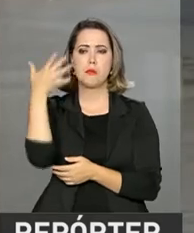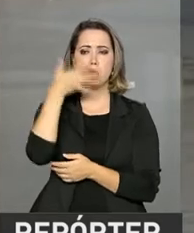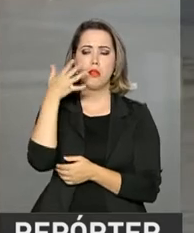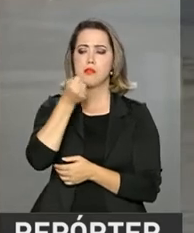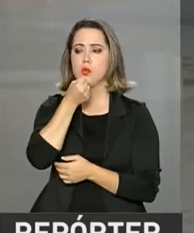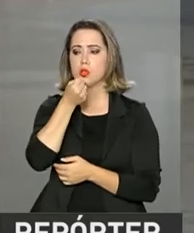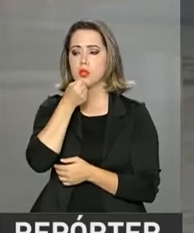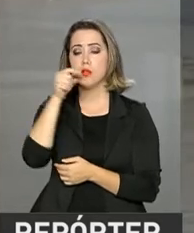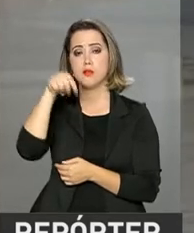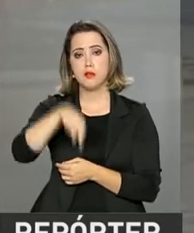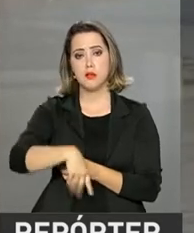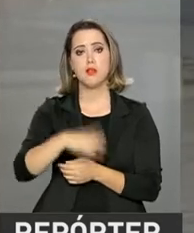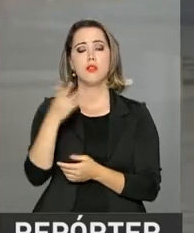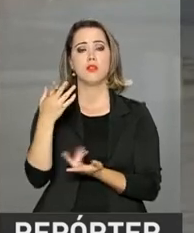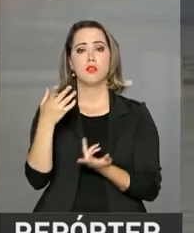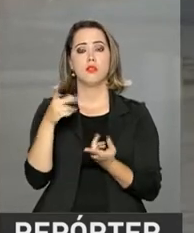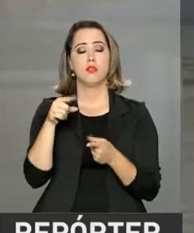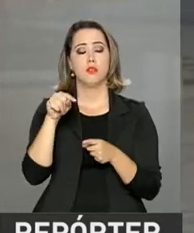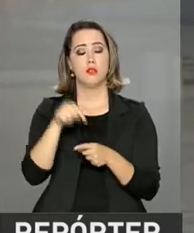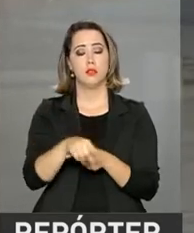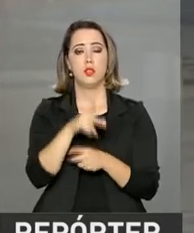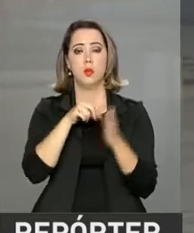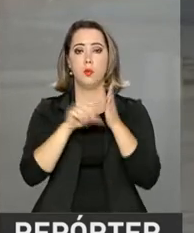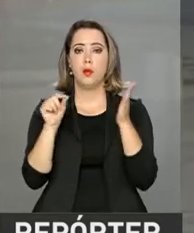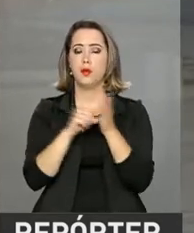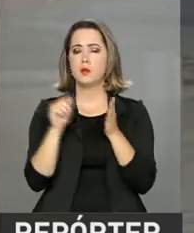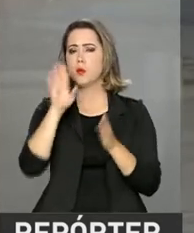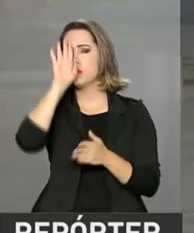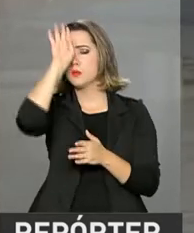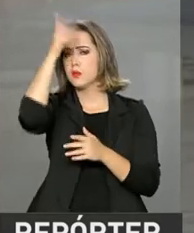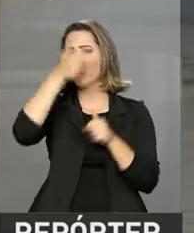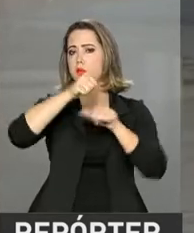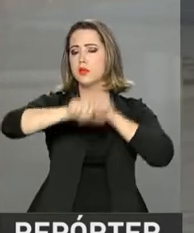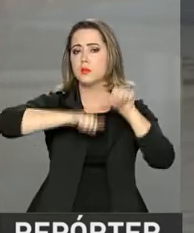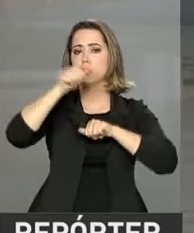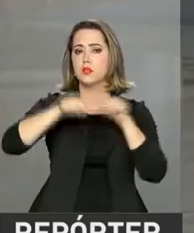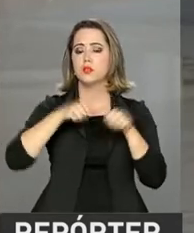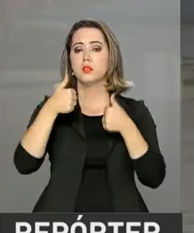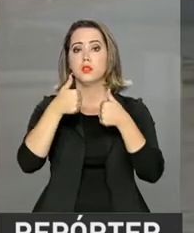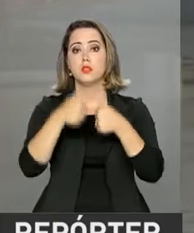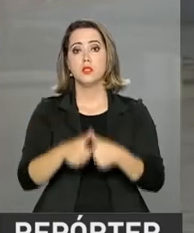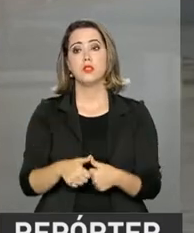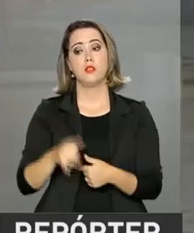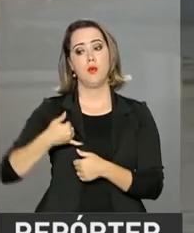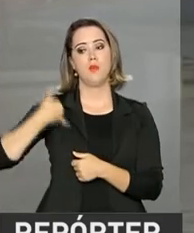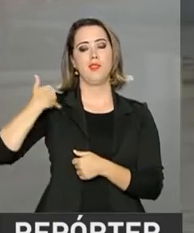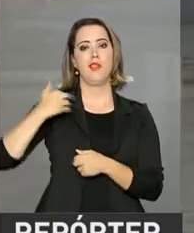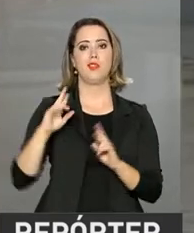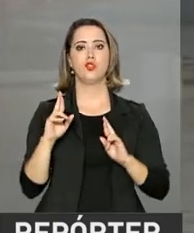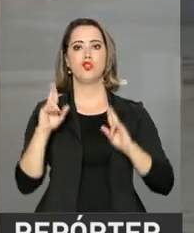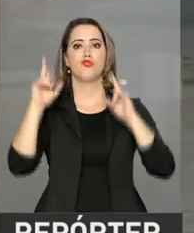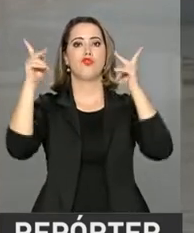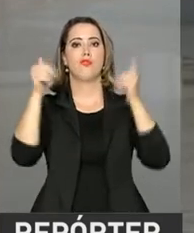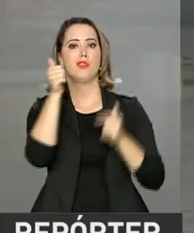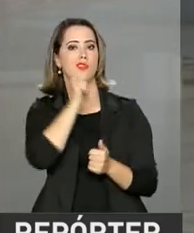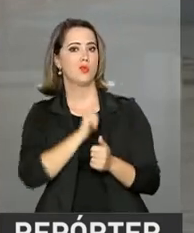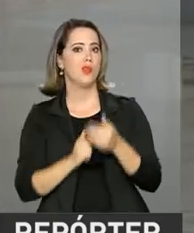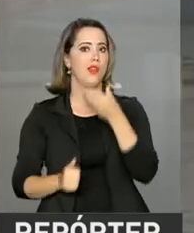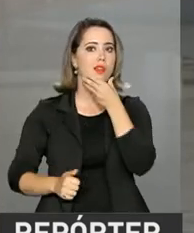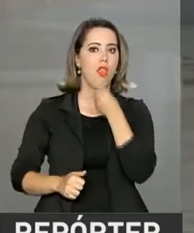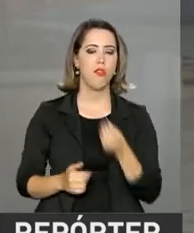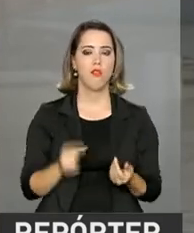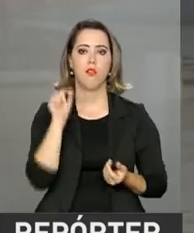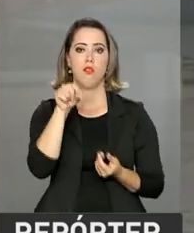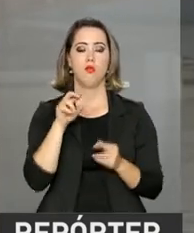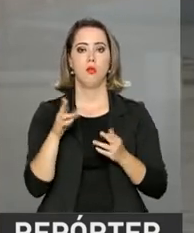tarde aqui no palácio do planalto entre as principais alterações está uma idade mínima diferente para homens e mulheres